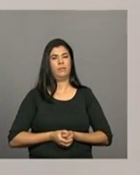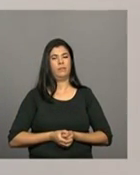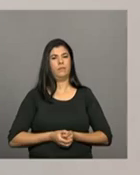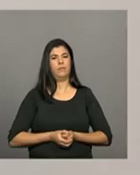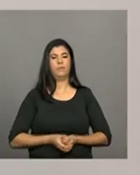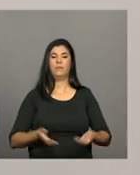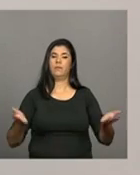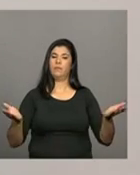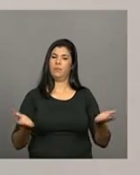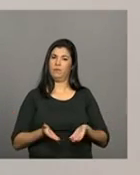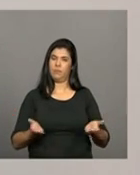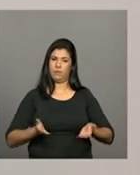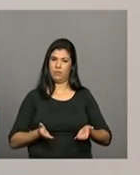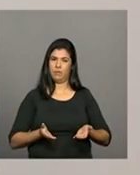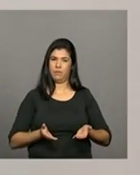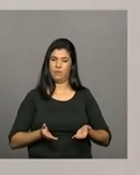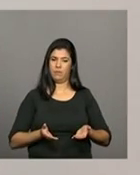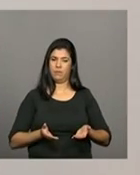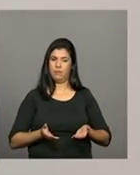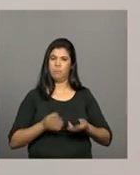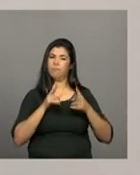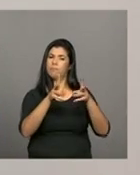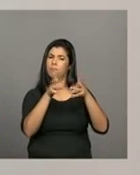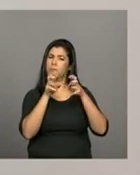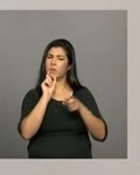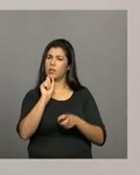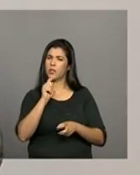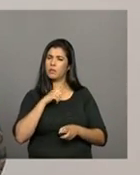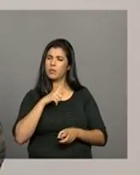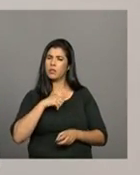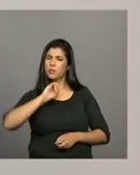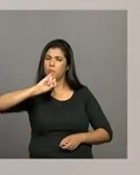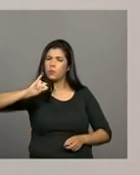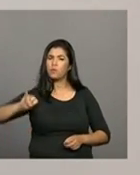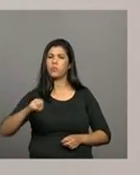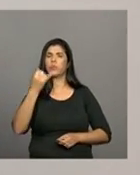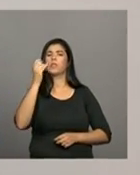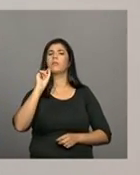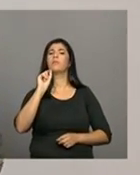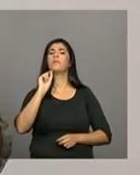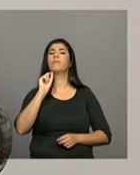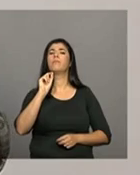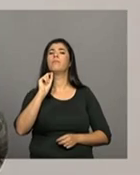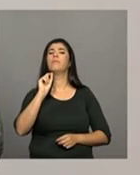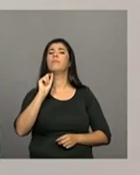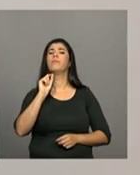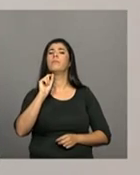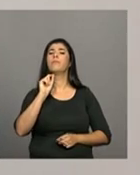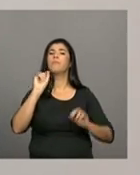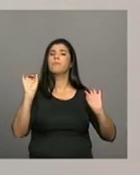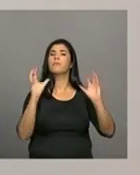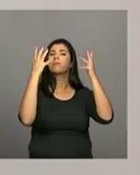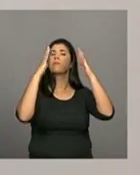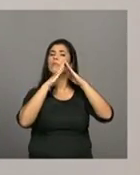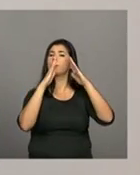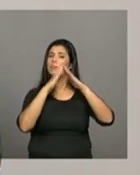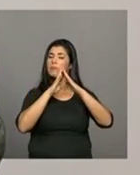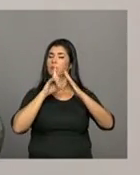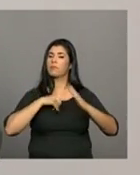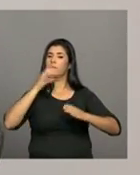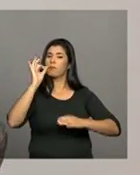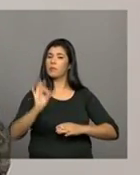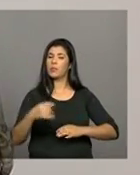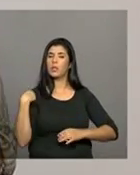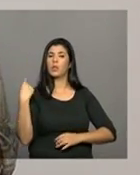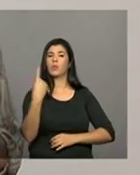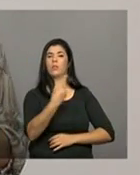Agora eu considero que tem uma grande vantagem nessa inauguração, é que eu tenho certeza que aqui